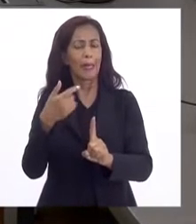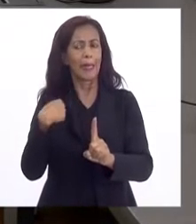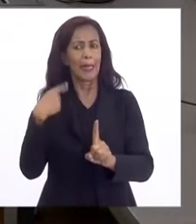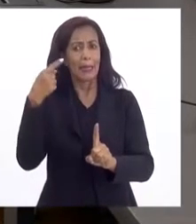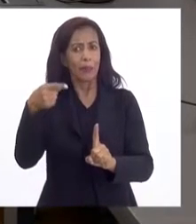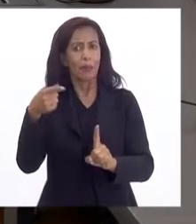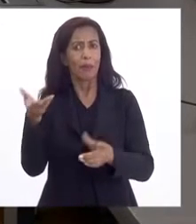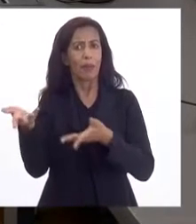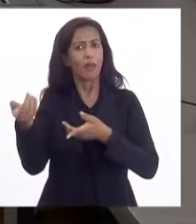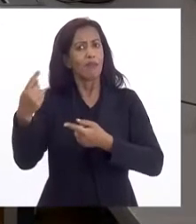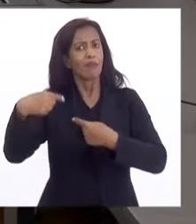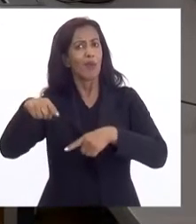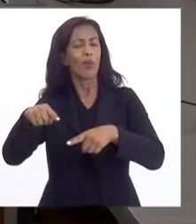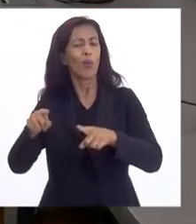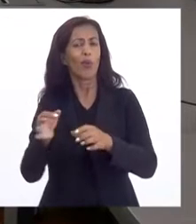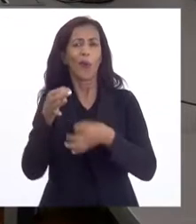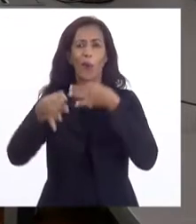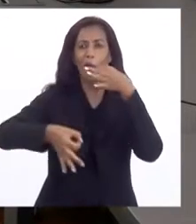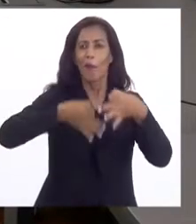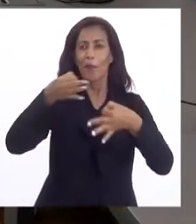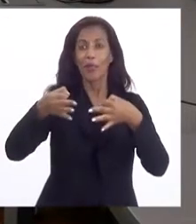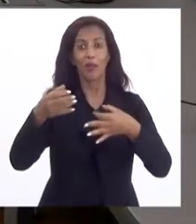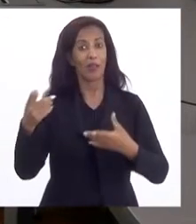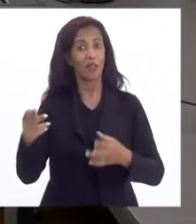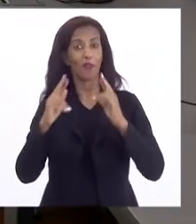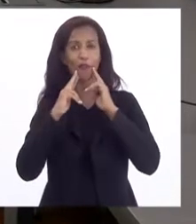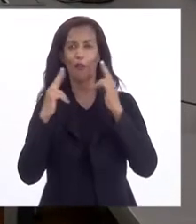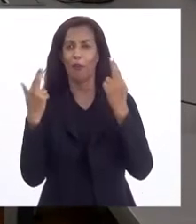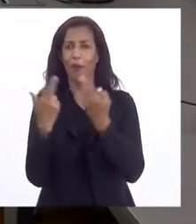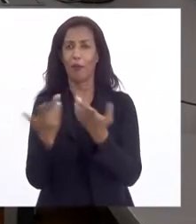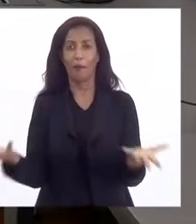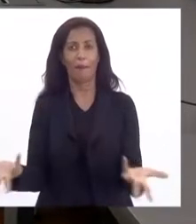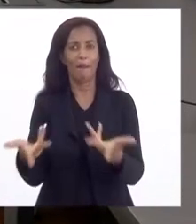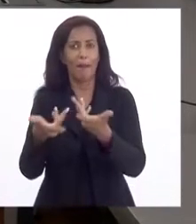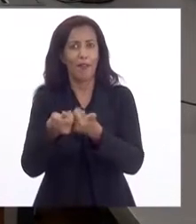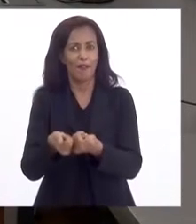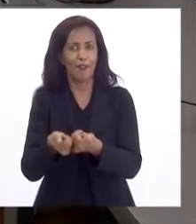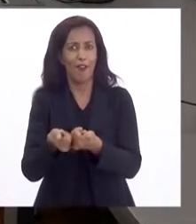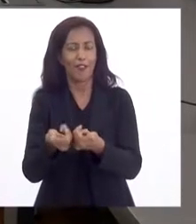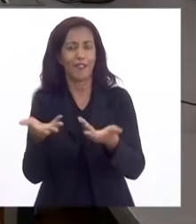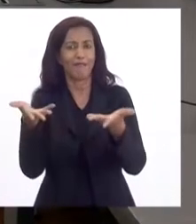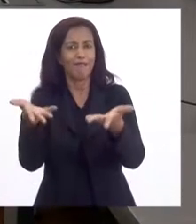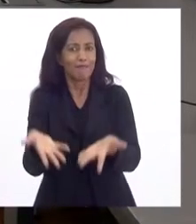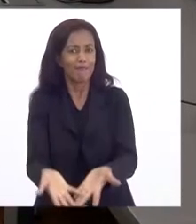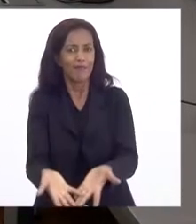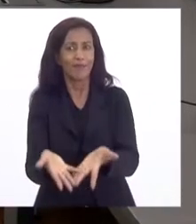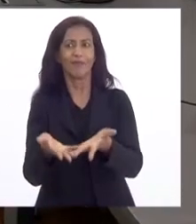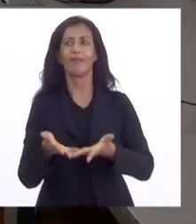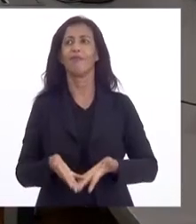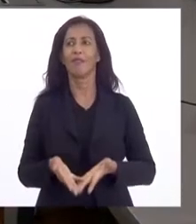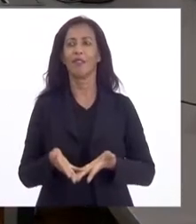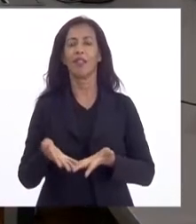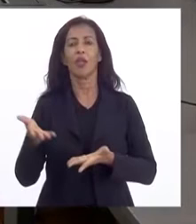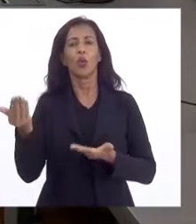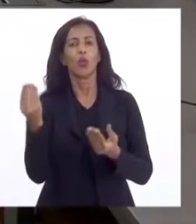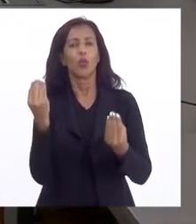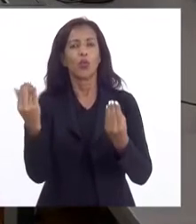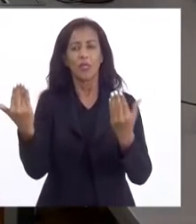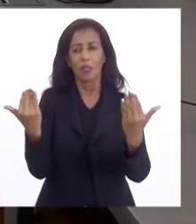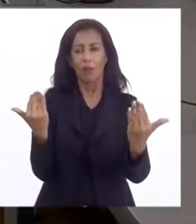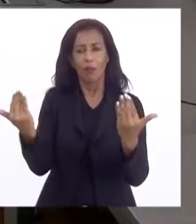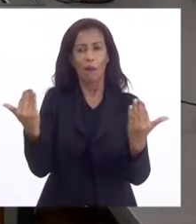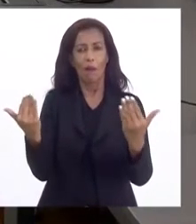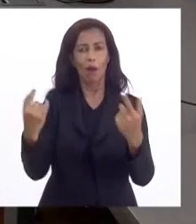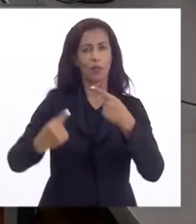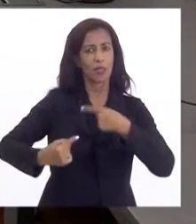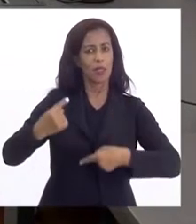participei da audiência pública, e foi uma audiência pública riquíssima do ponto de vista daquilo que se debate a respeito